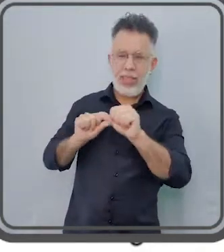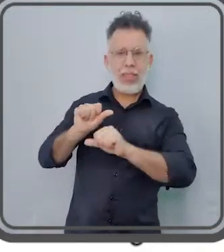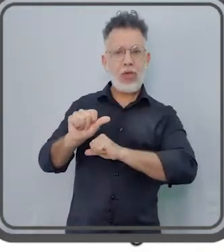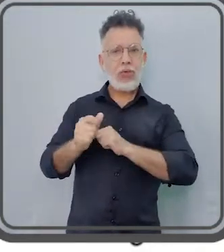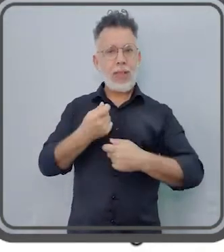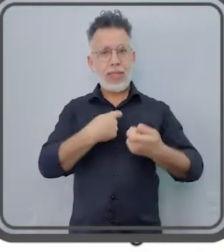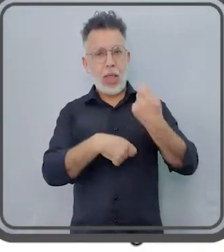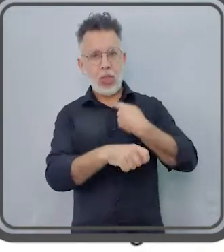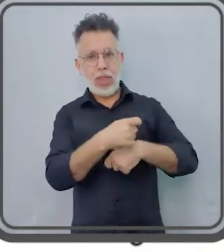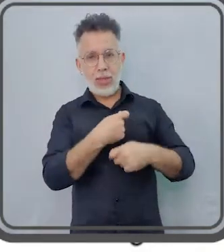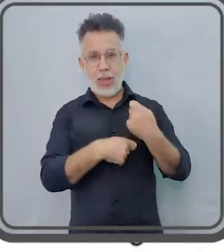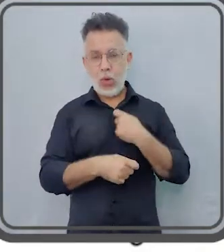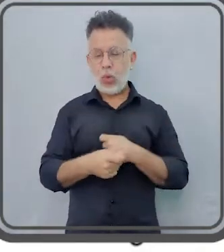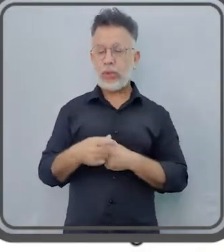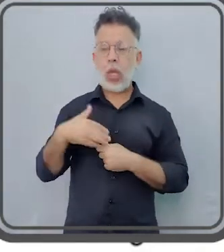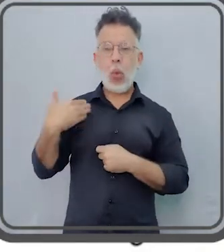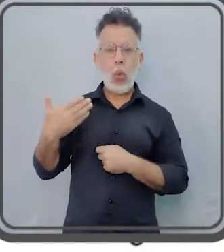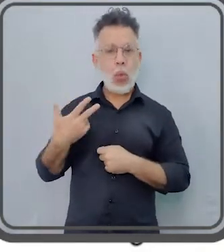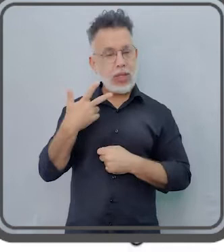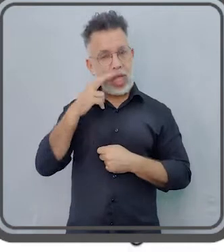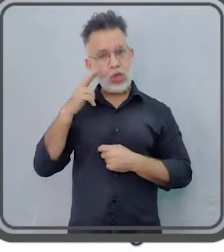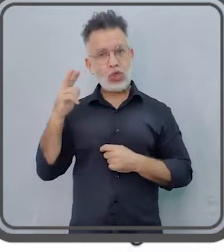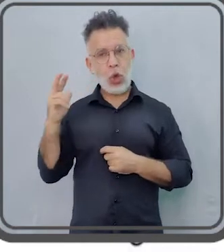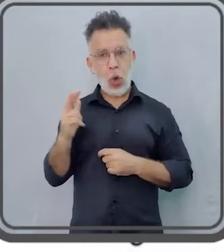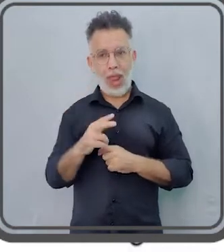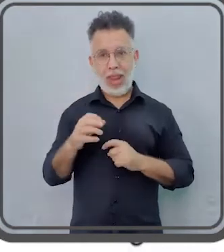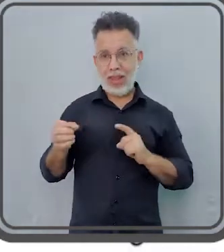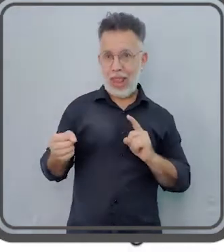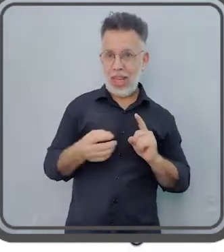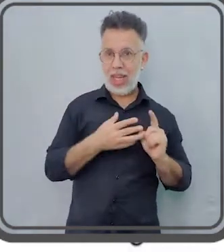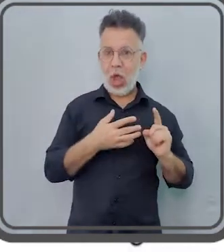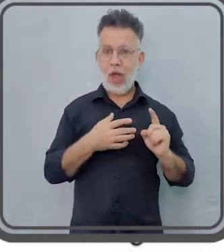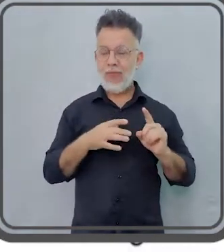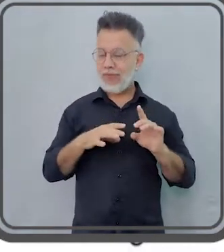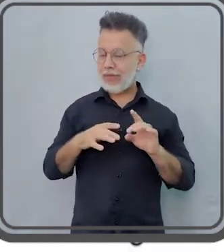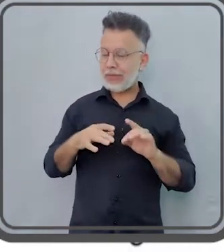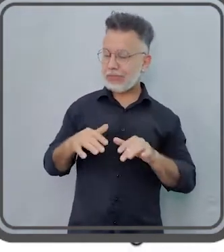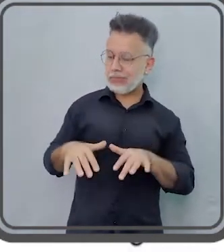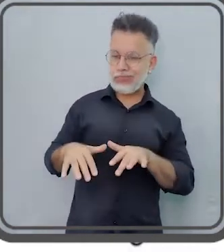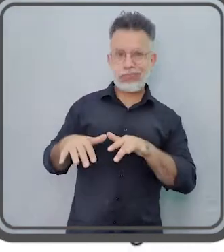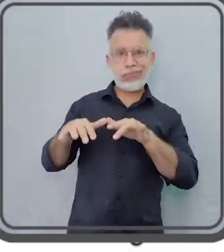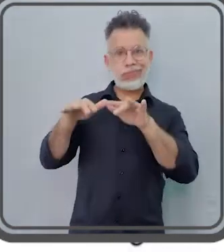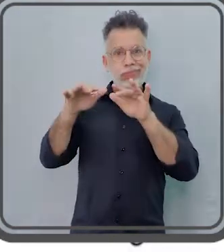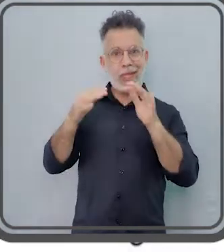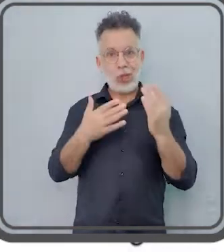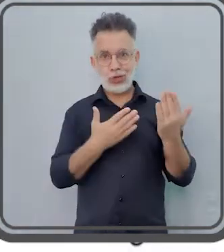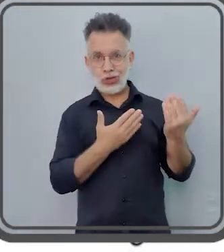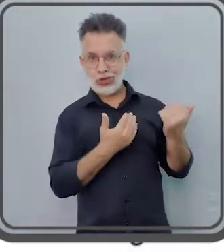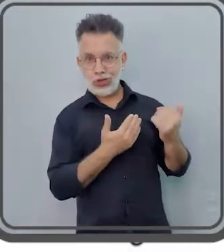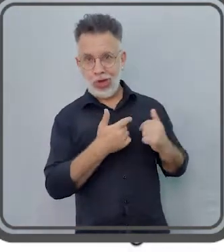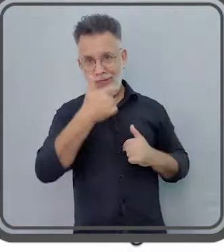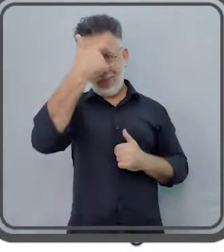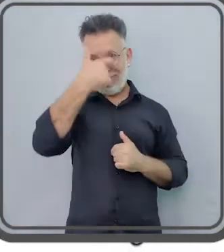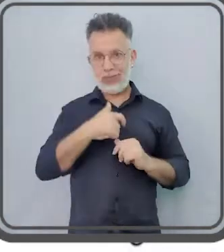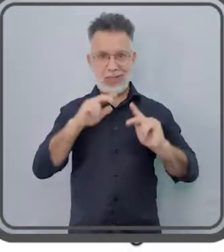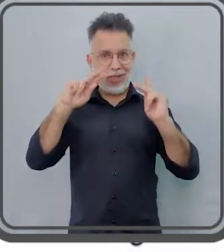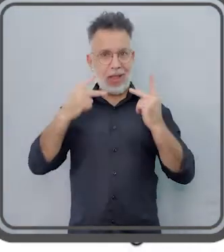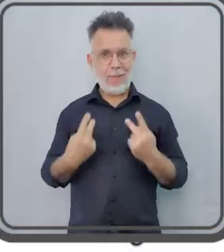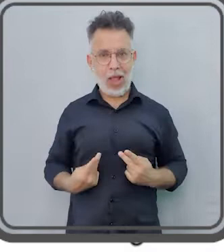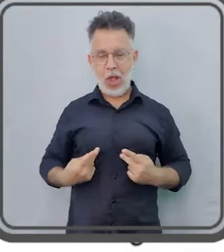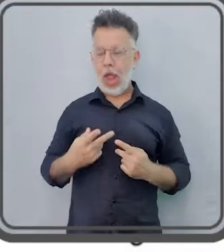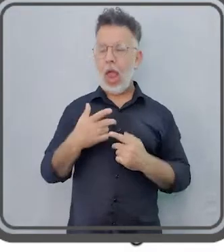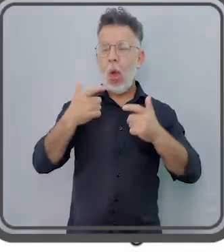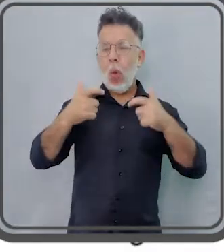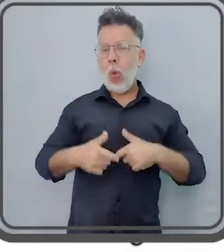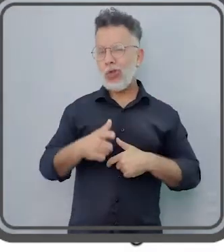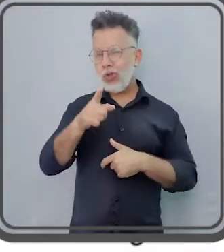gente olha então para essa nova formação dos seres humanos, onde você acha que a gente, ou como,